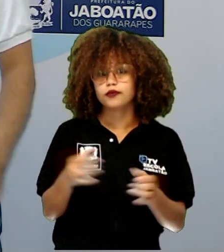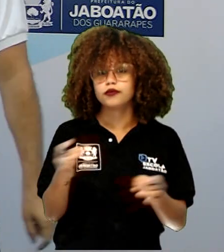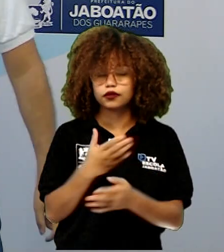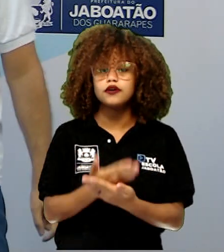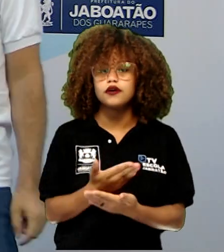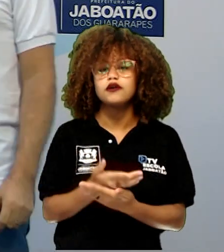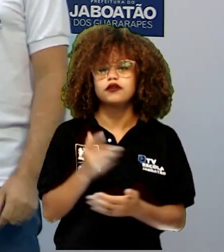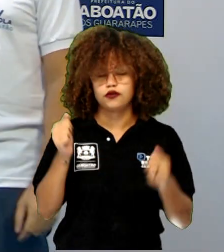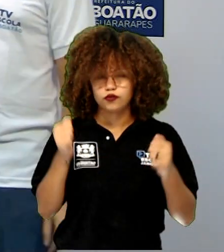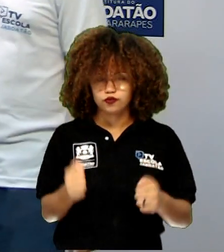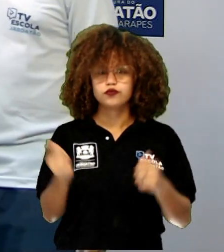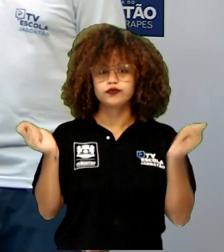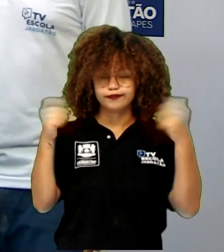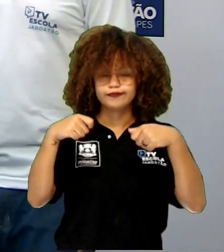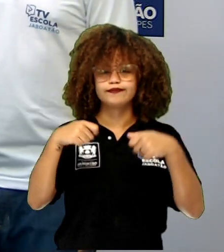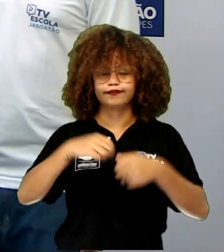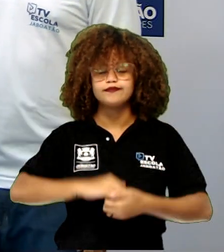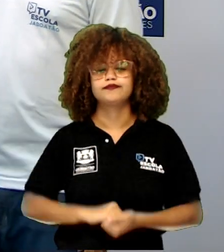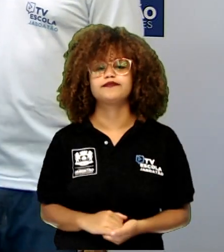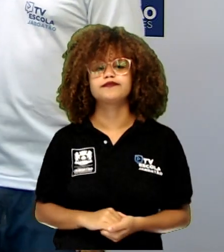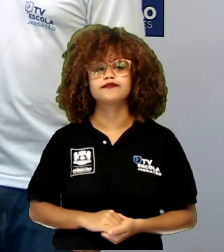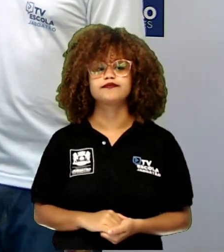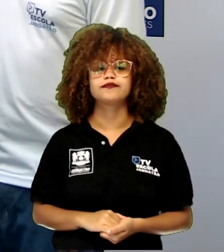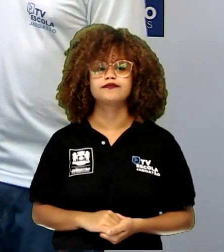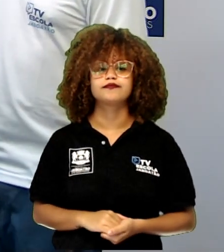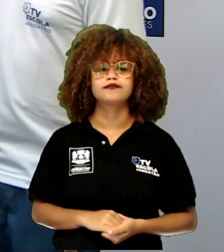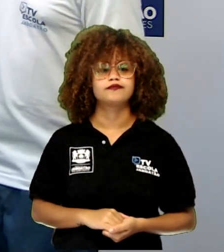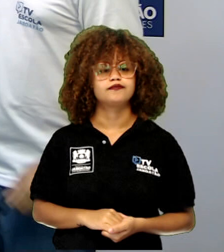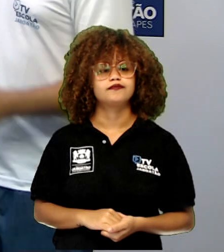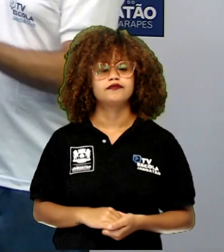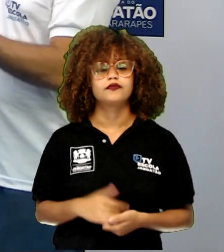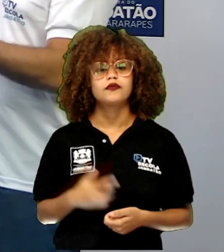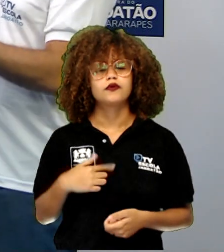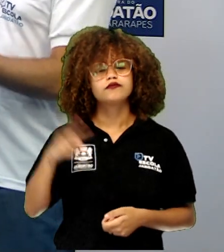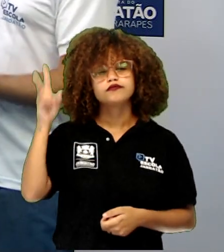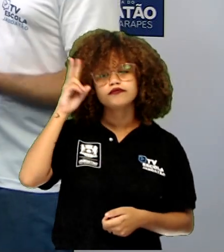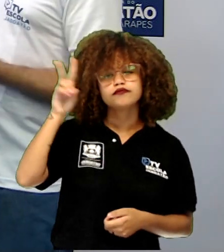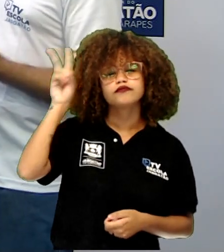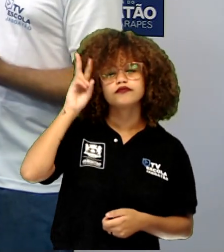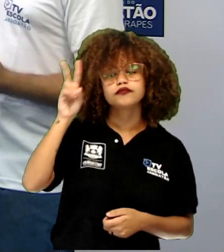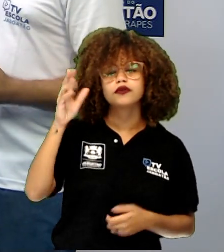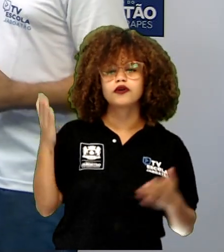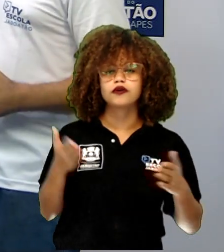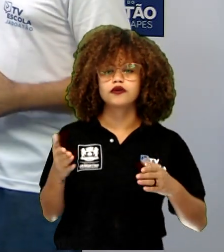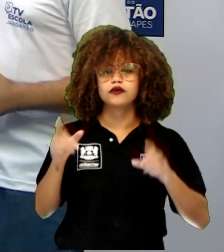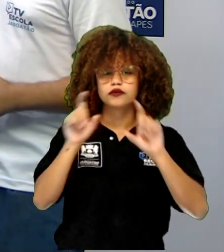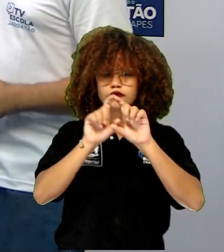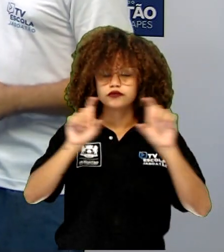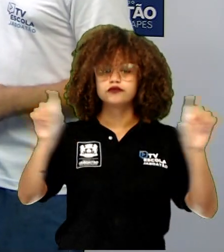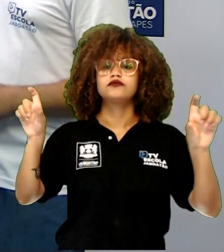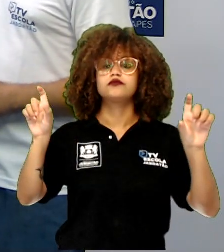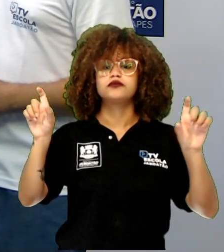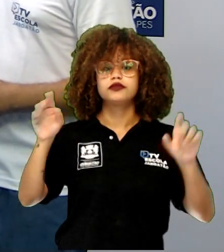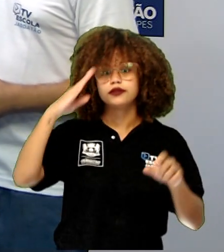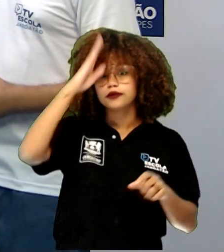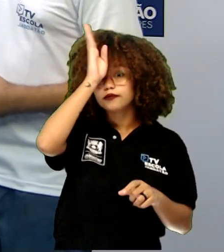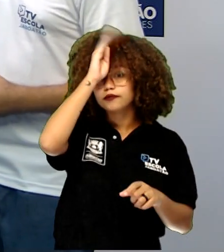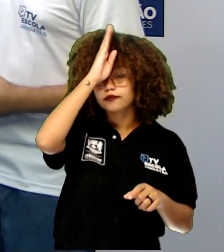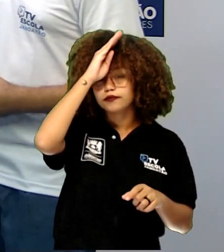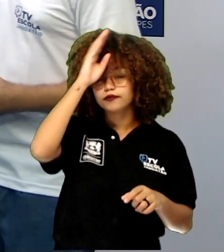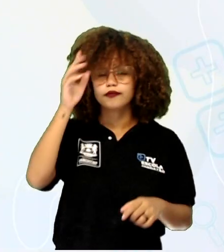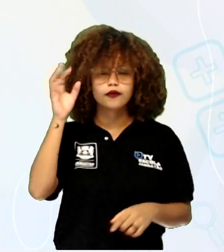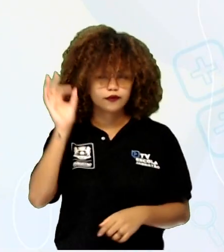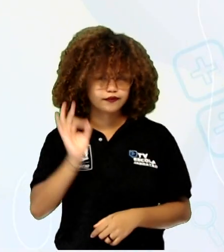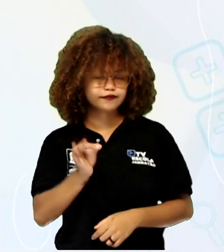de resolver de cabeça e eu vou relembrar a fórmula de Bhaskara Tá certo